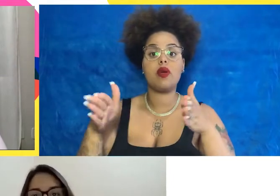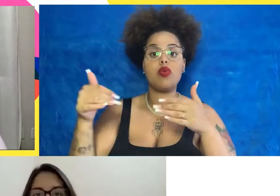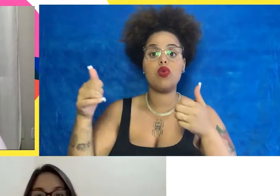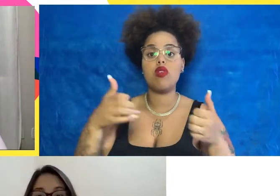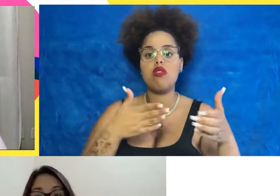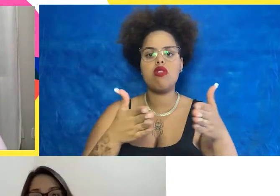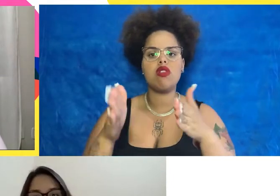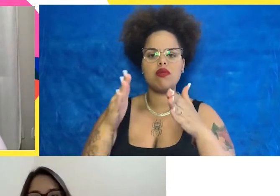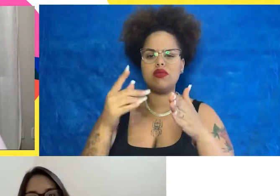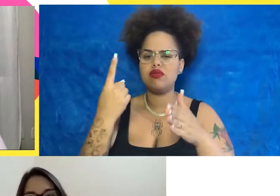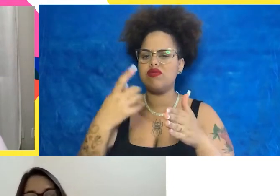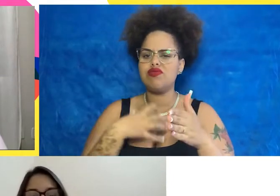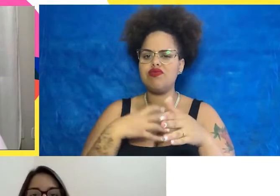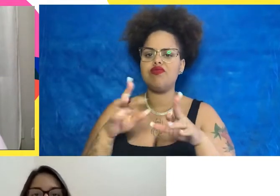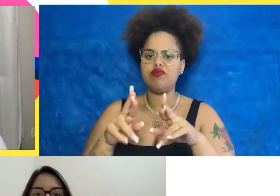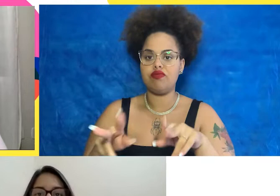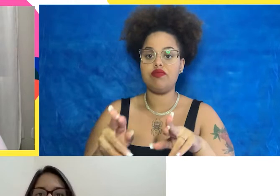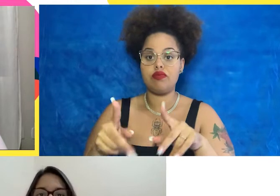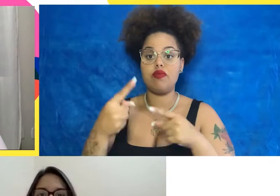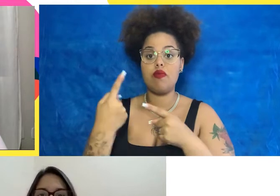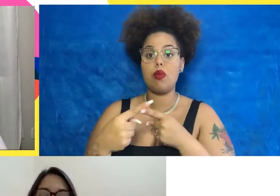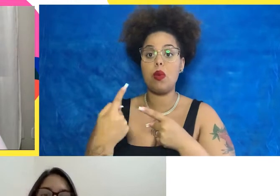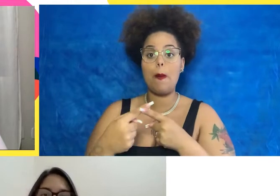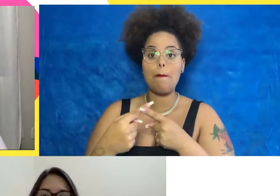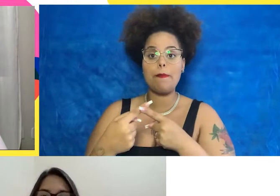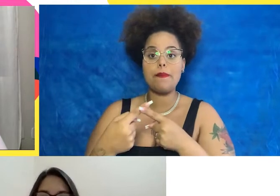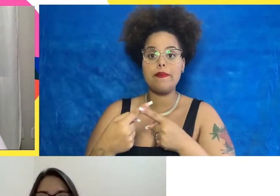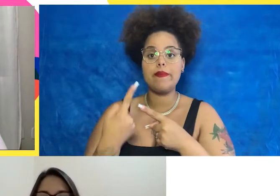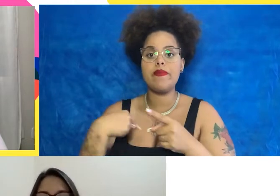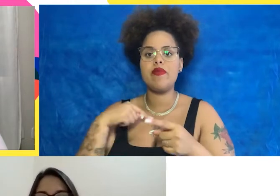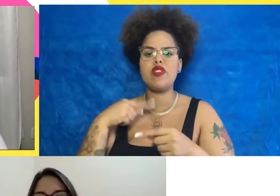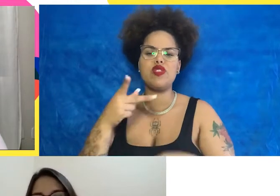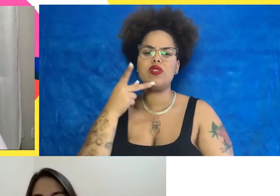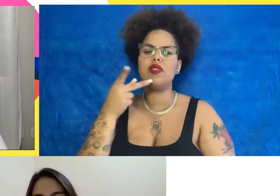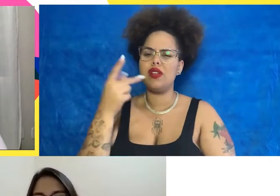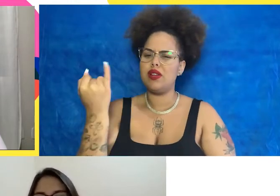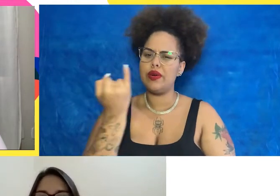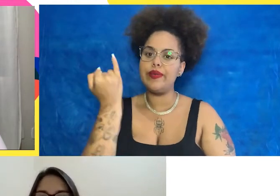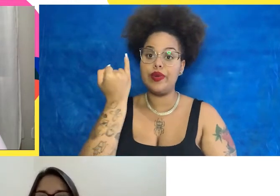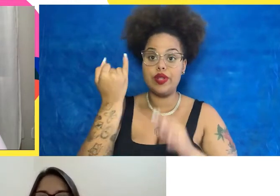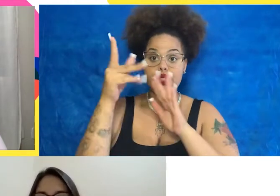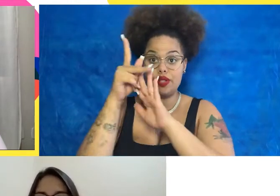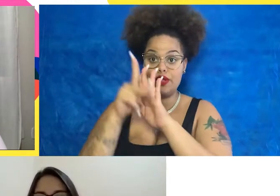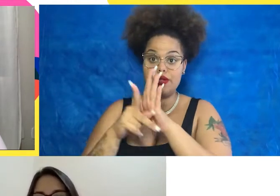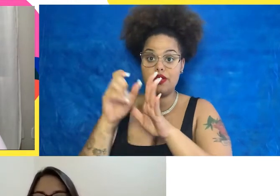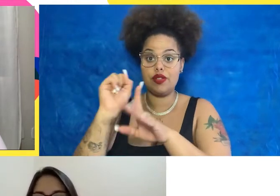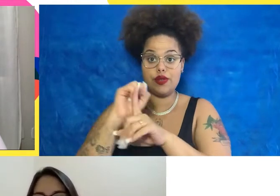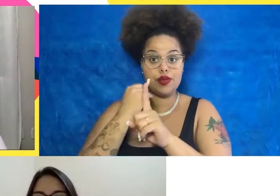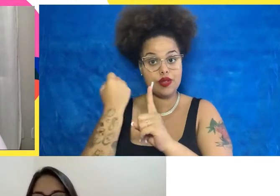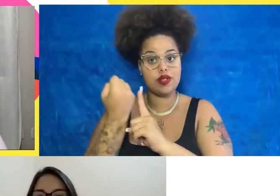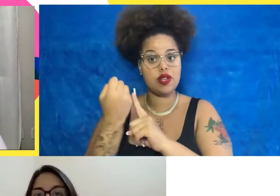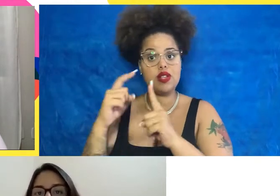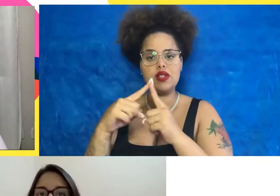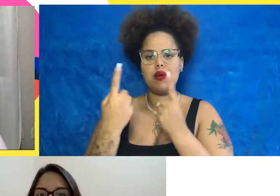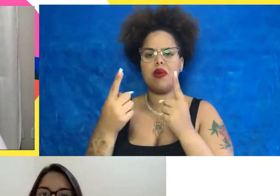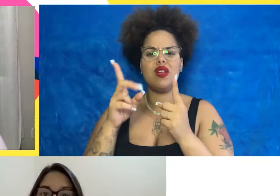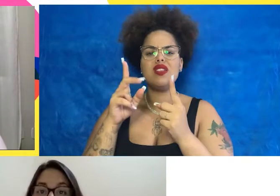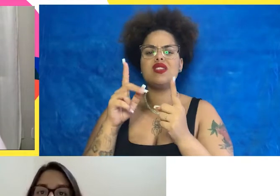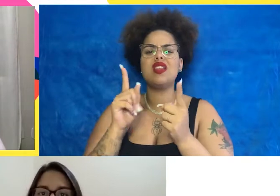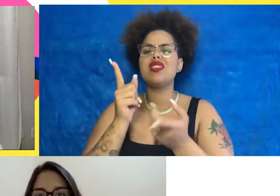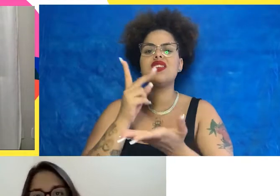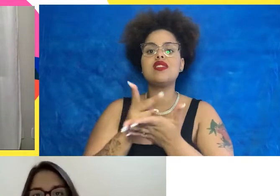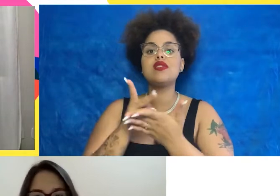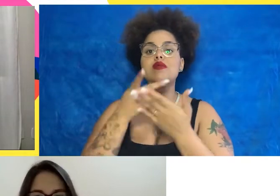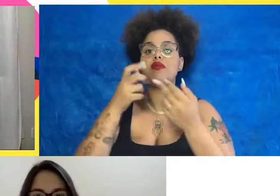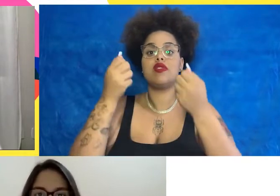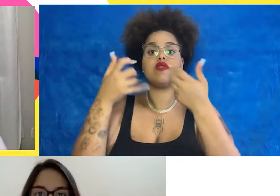caminhos de uma forma diferente, né? Porque a gente fala da importância dos projetos sociais, mas nem sempre a gente menciona o